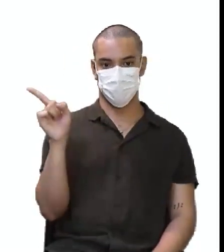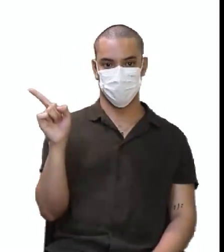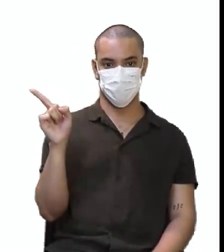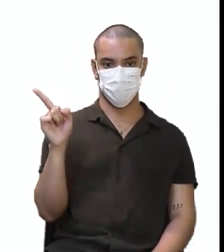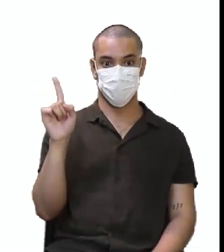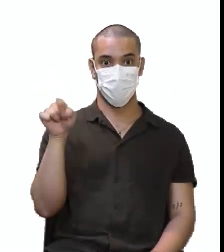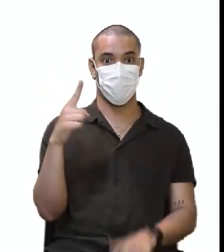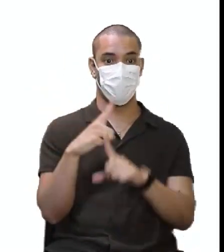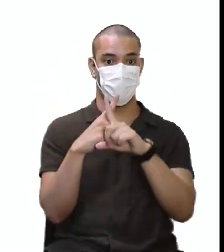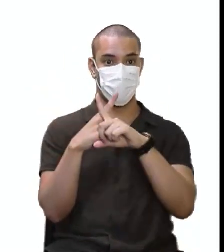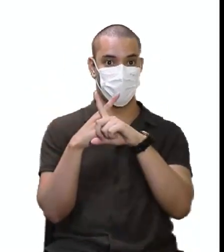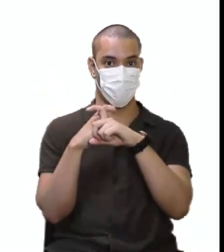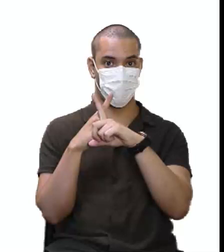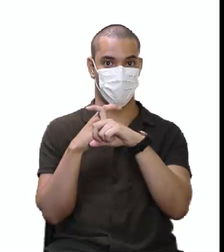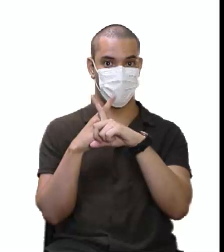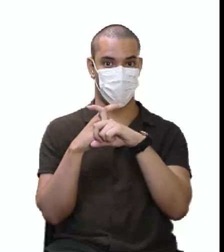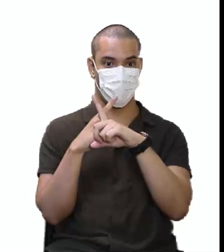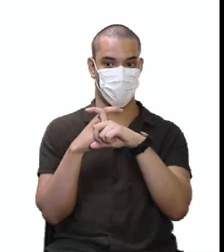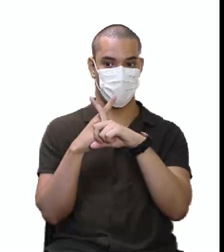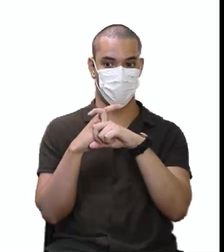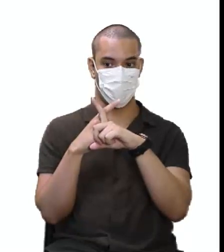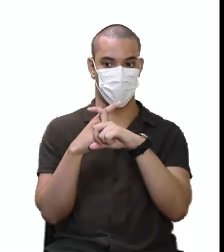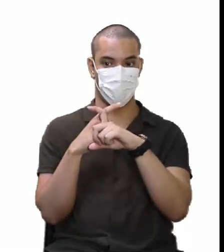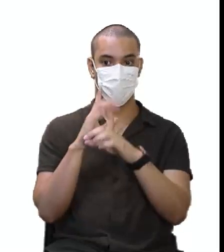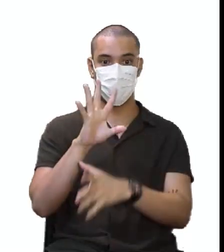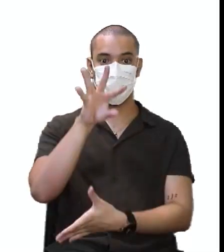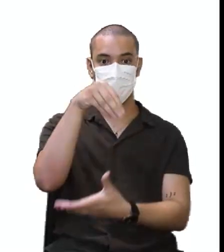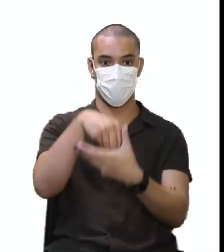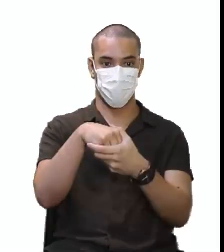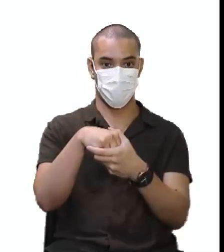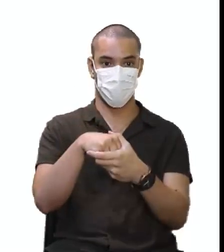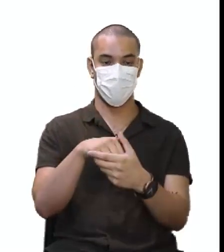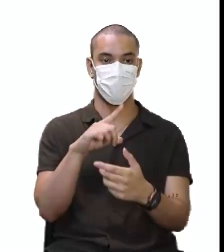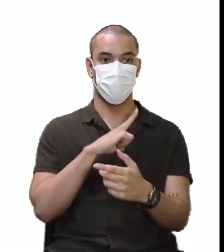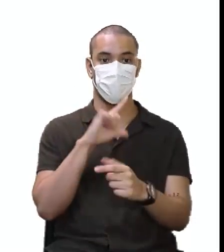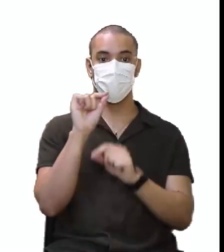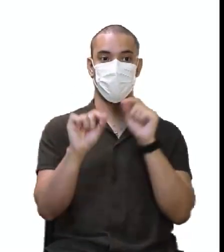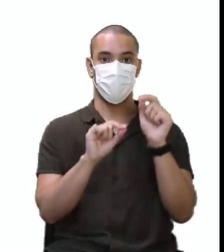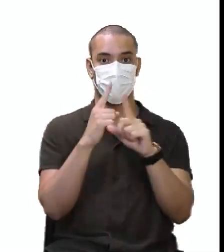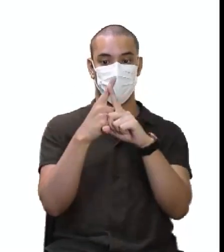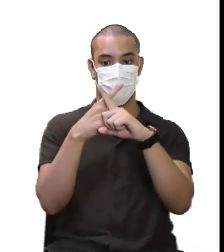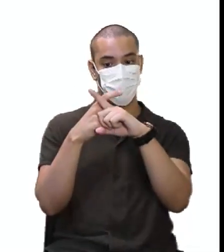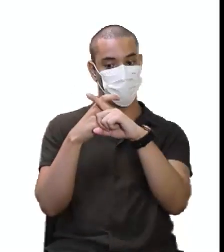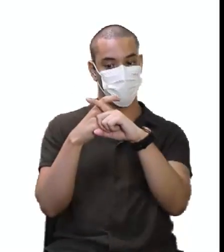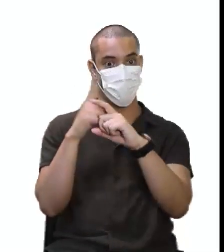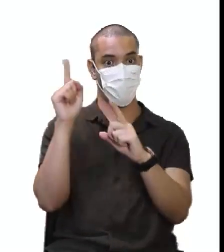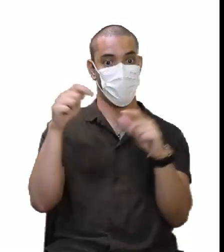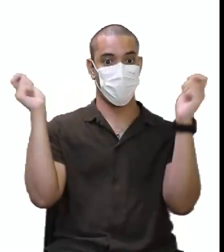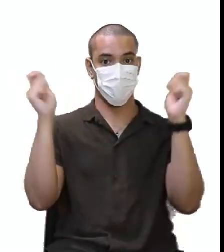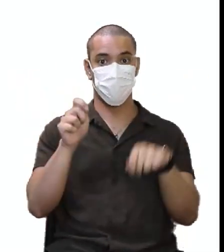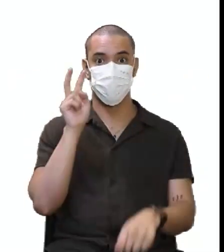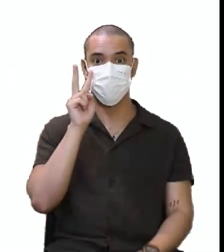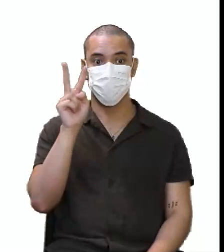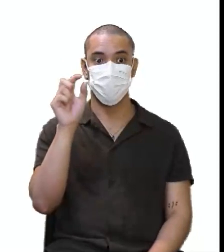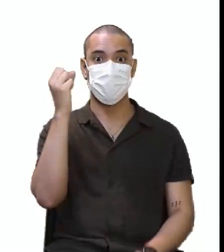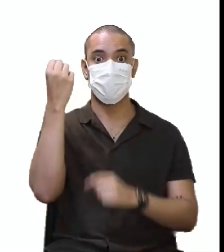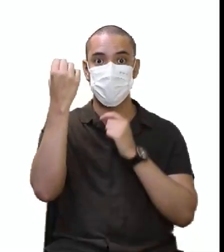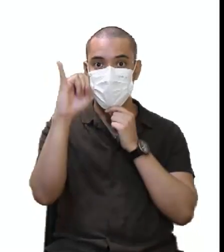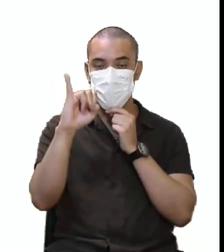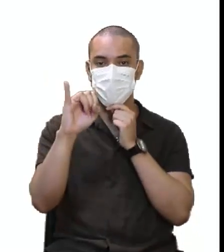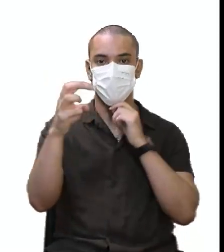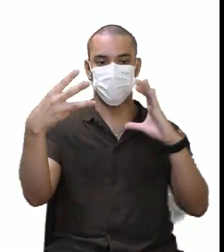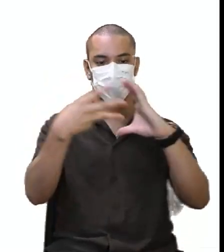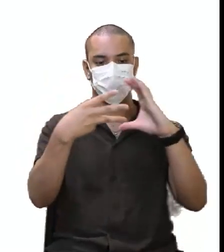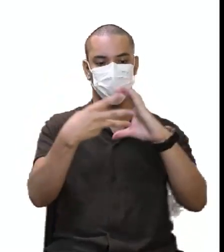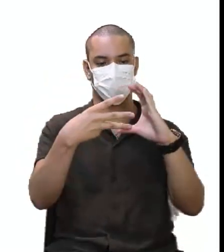cromossomo, perfeito? Esse cromossomo, a gente reforça, esse cromossomo ele é visível quando a célula está em divisão. Quando